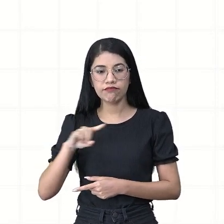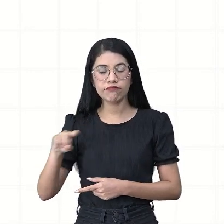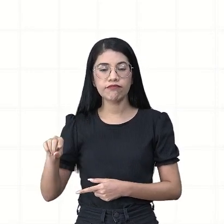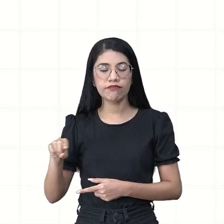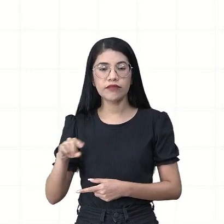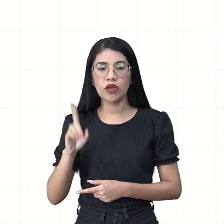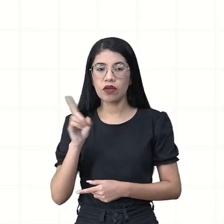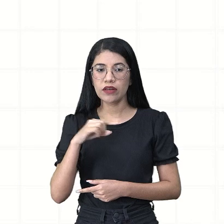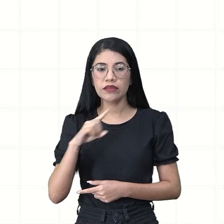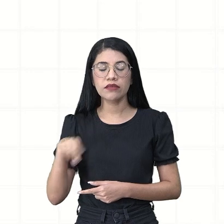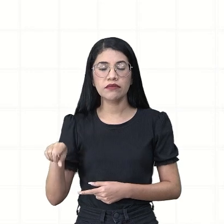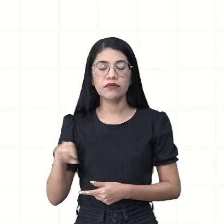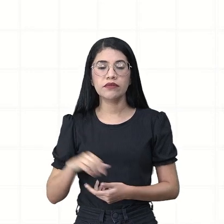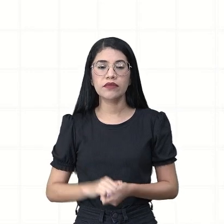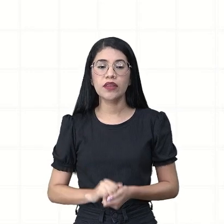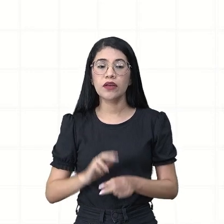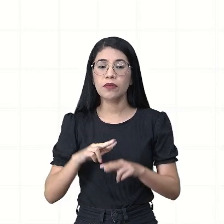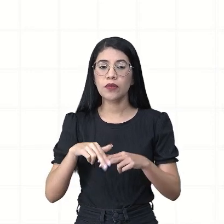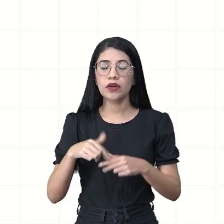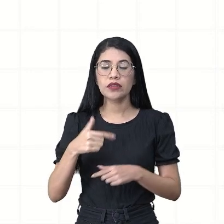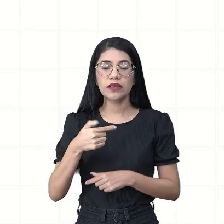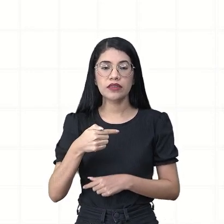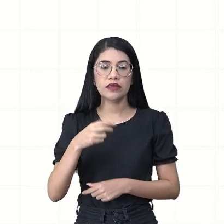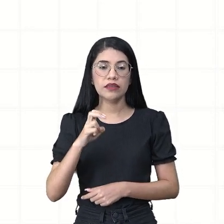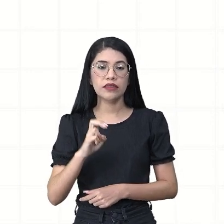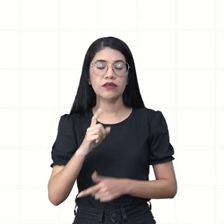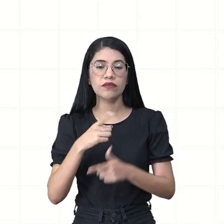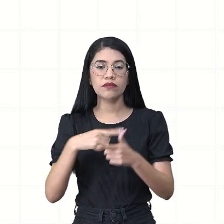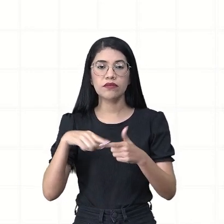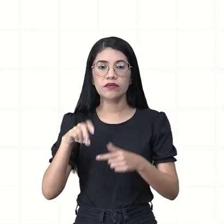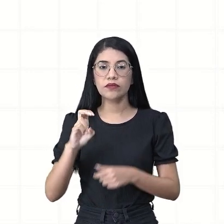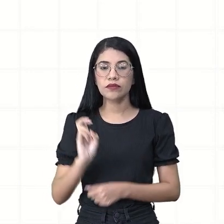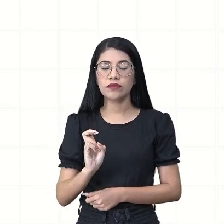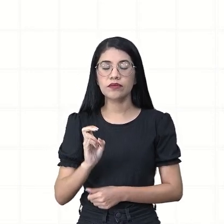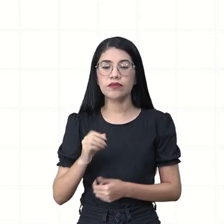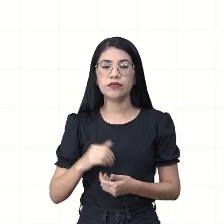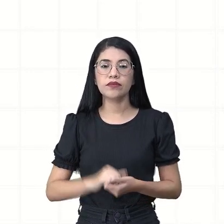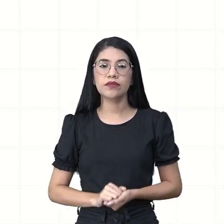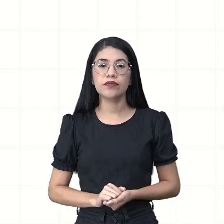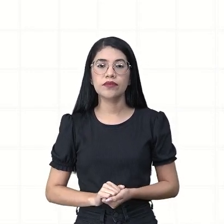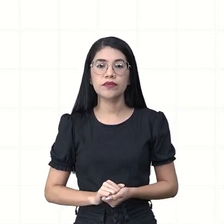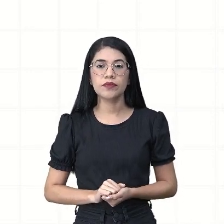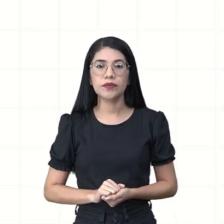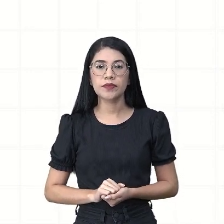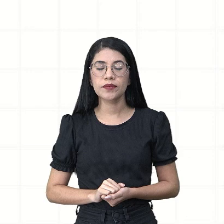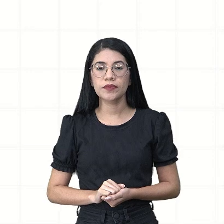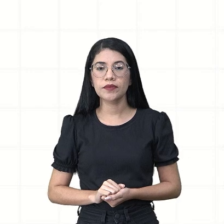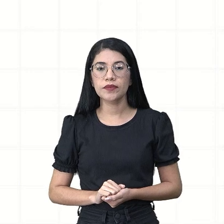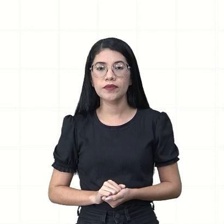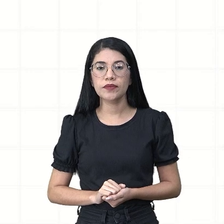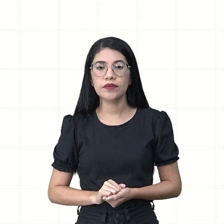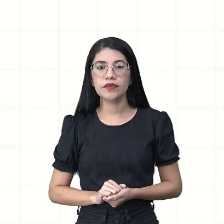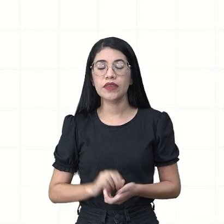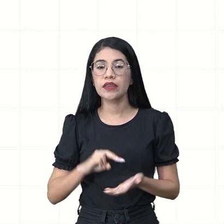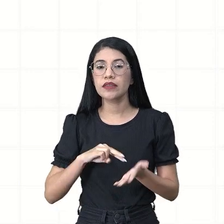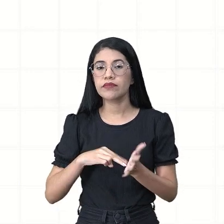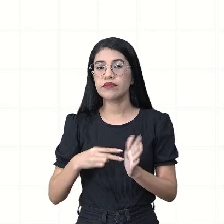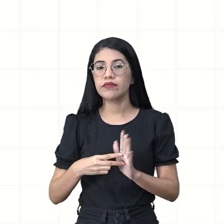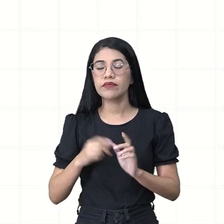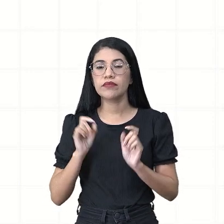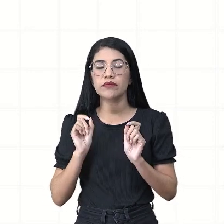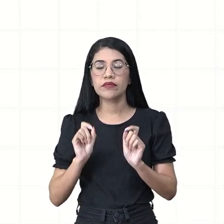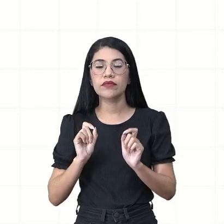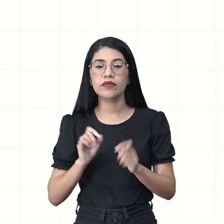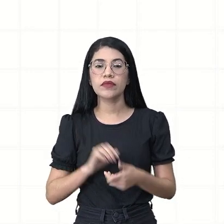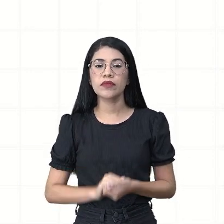né? Por isso ficou 75 dividido por 5. Então, significa que essa